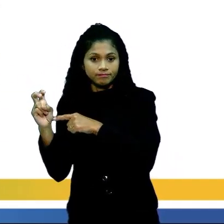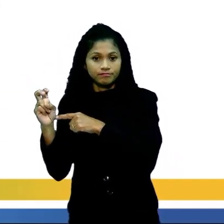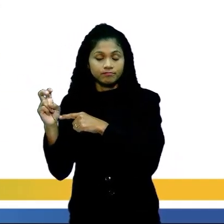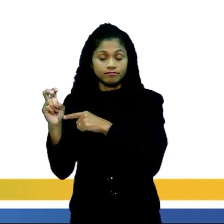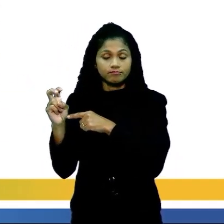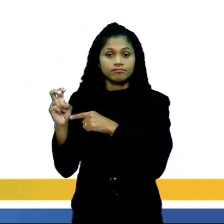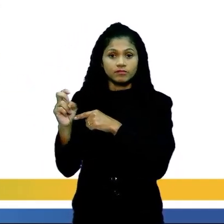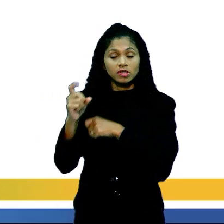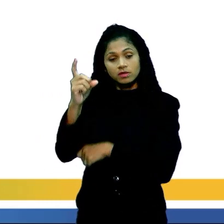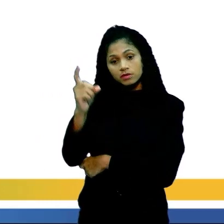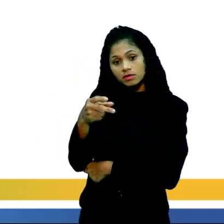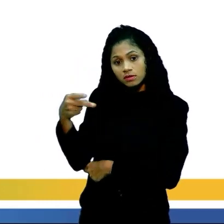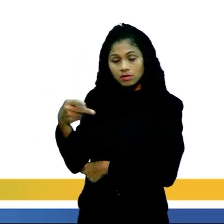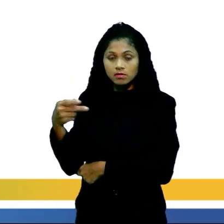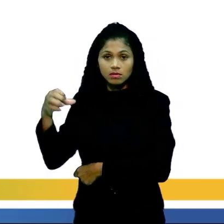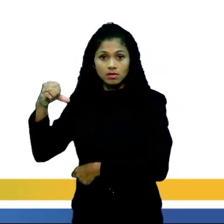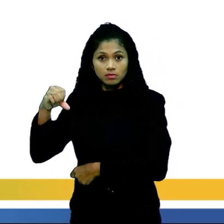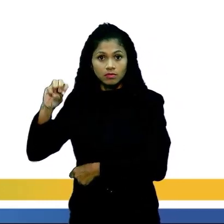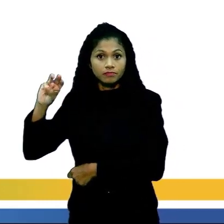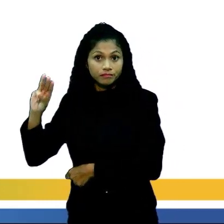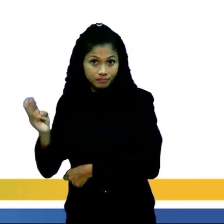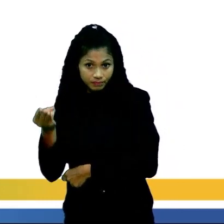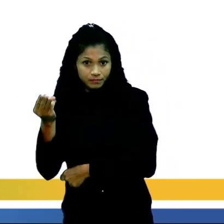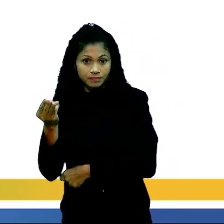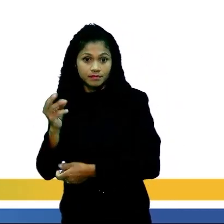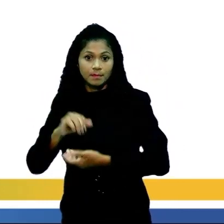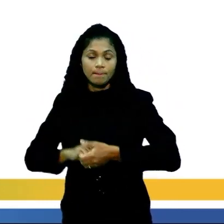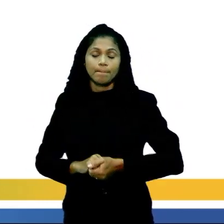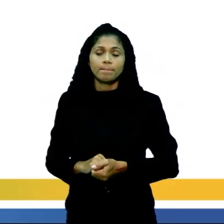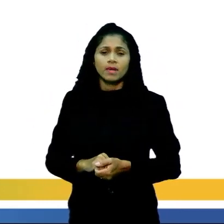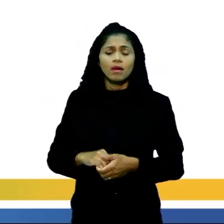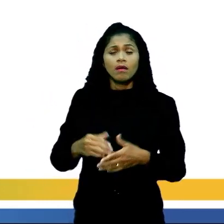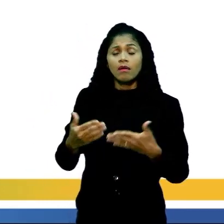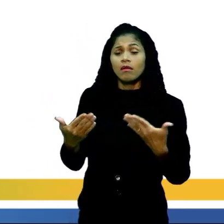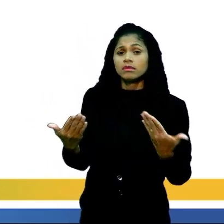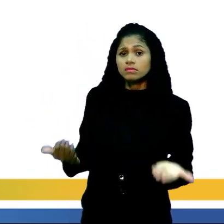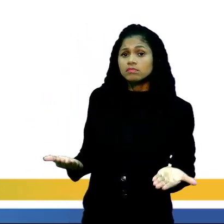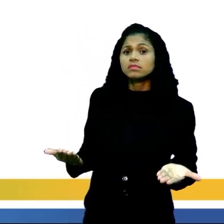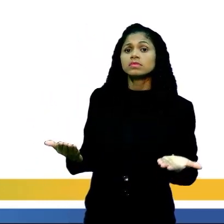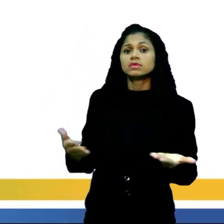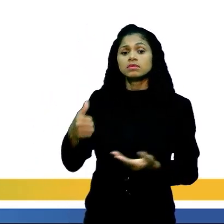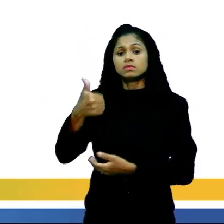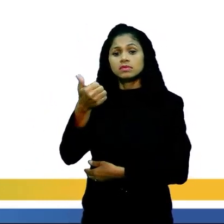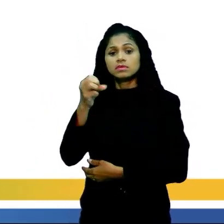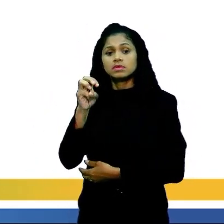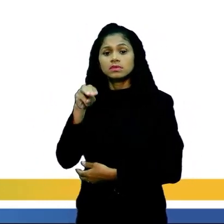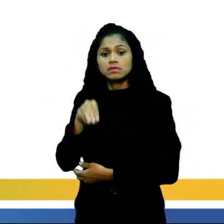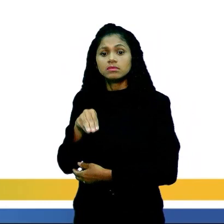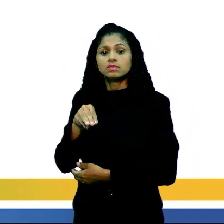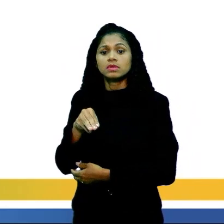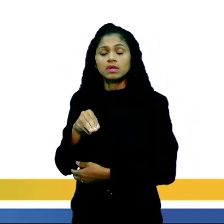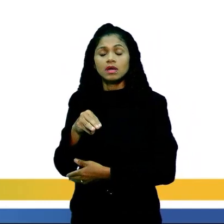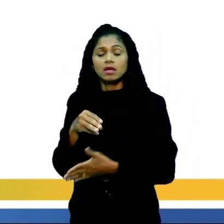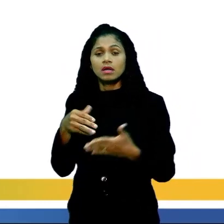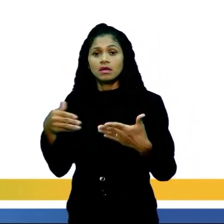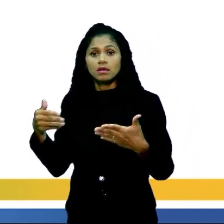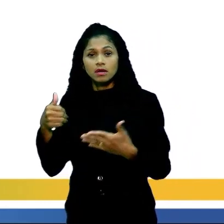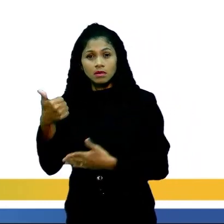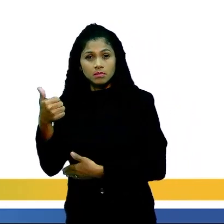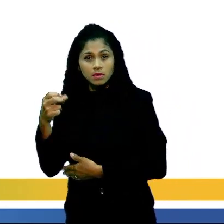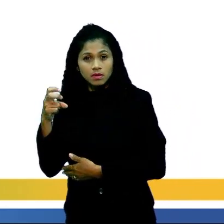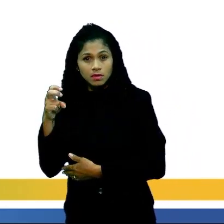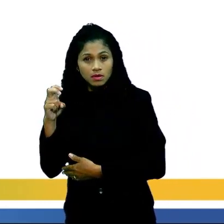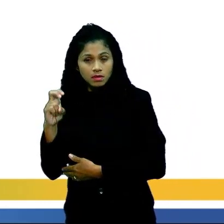Como 15 metros equivale a 1.500 centímetros e 1 quilômetro equivale